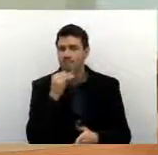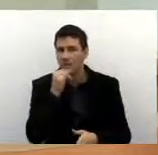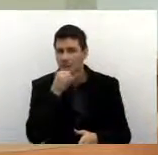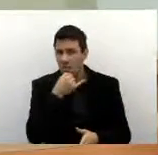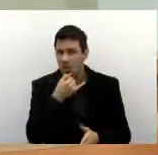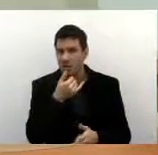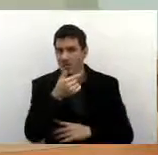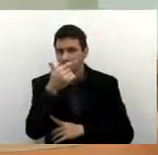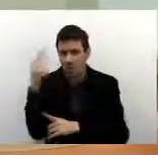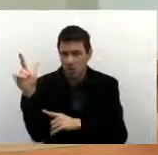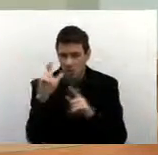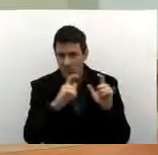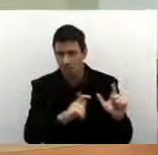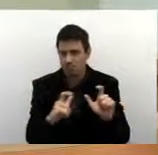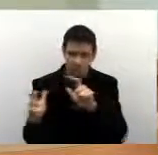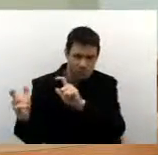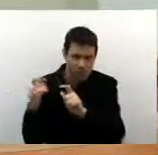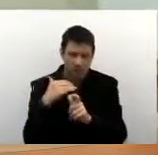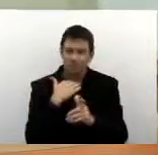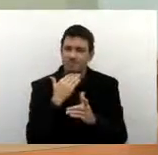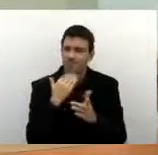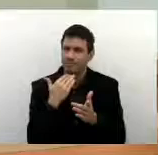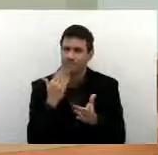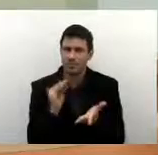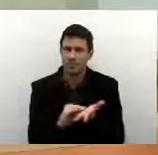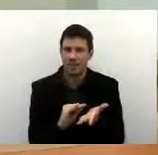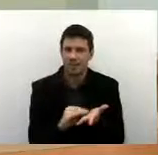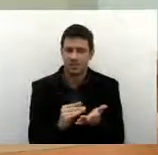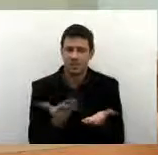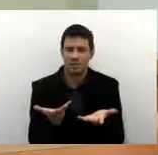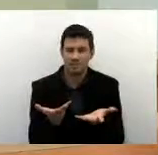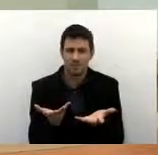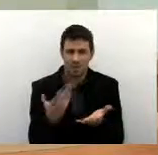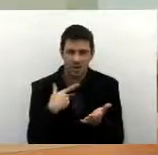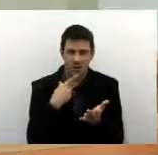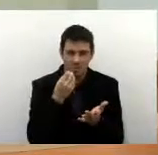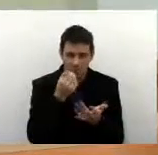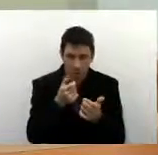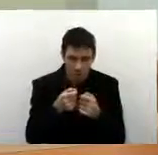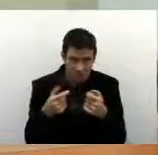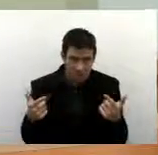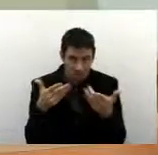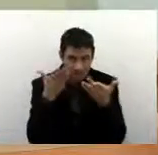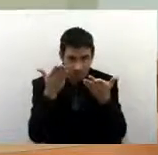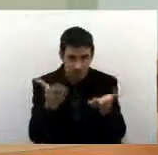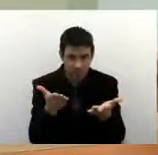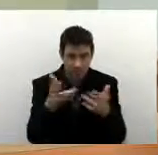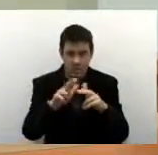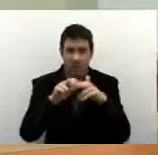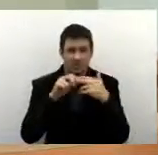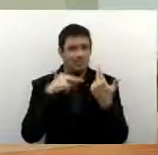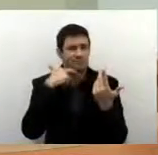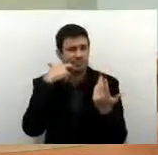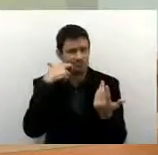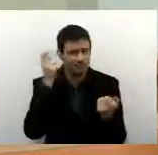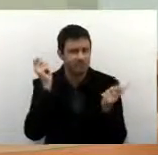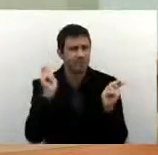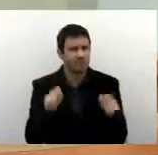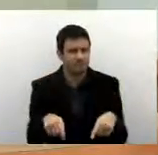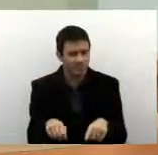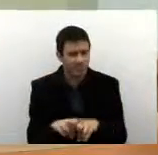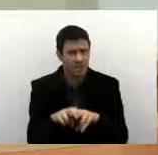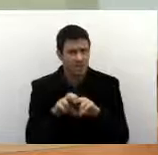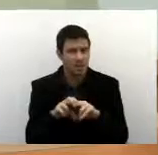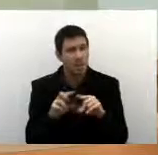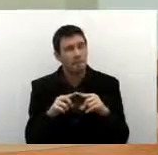em outras ele tem deixado a desejar. Então, quero desejar boa sorte para o senhor, porque é vergonhoso isso, para não dizer outra palavra.